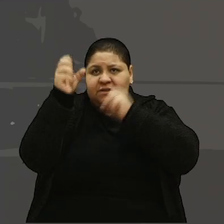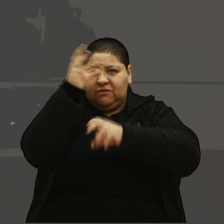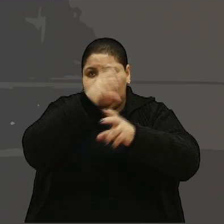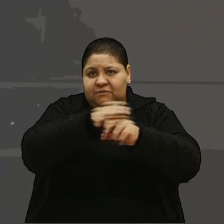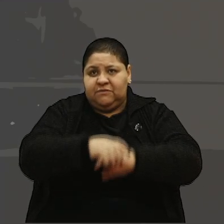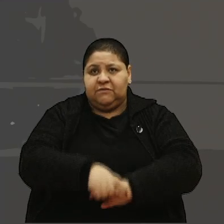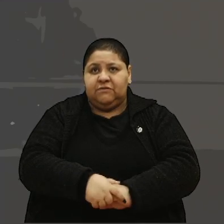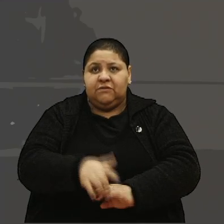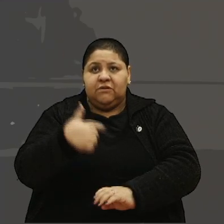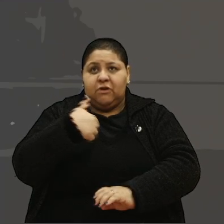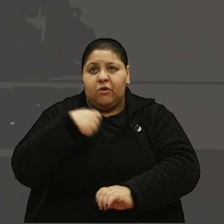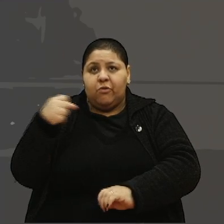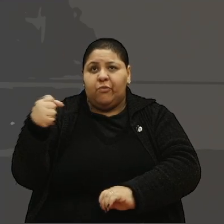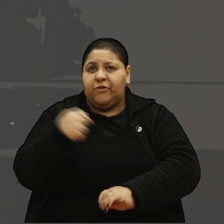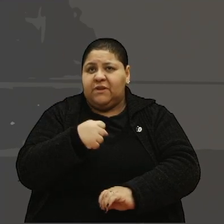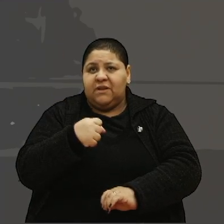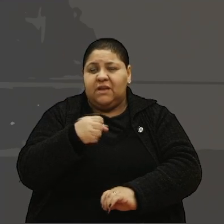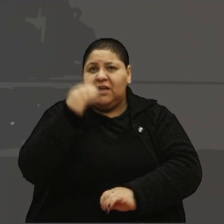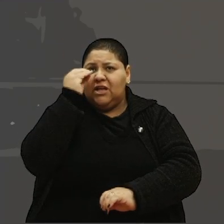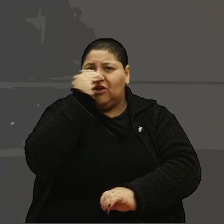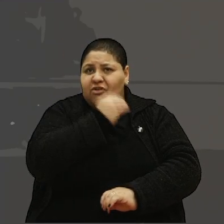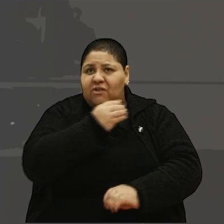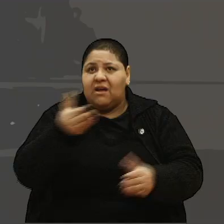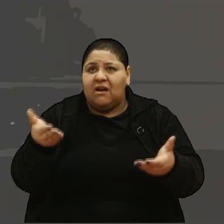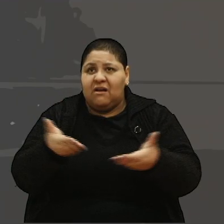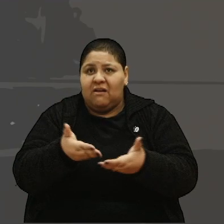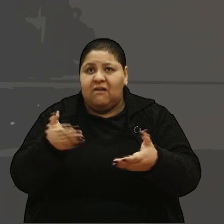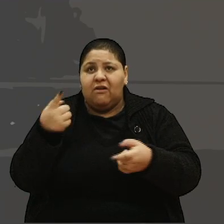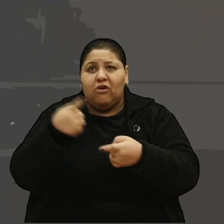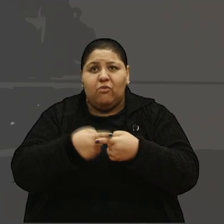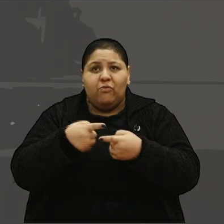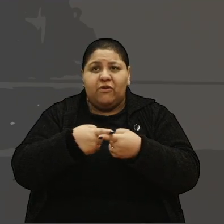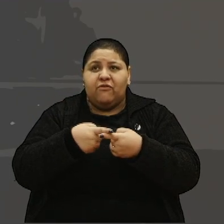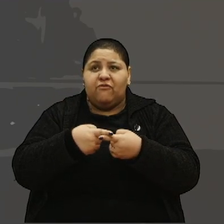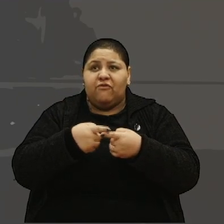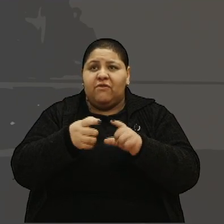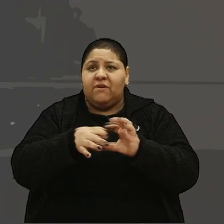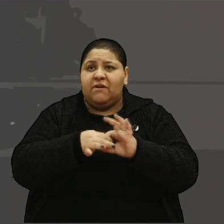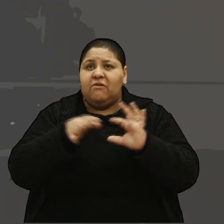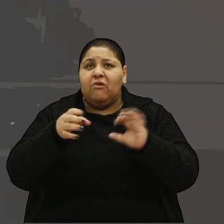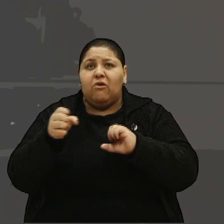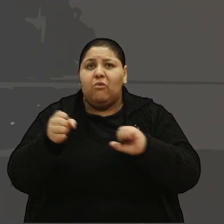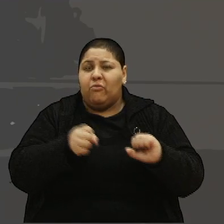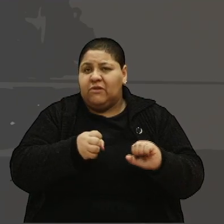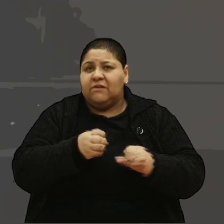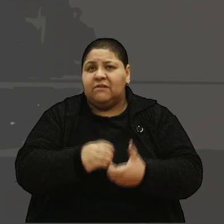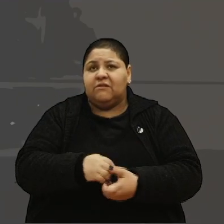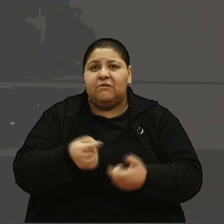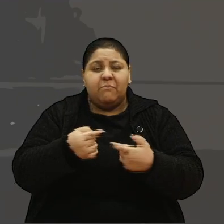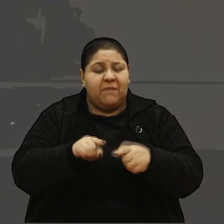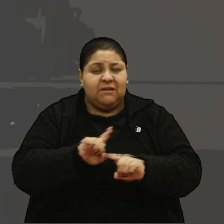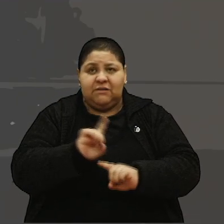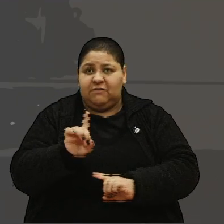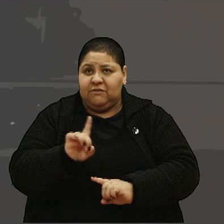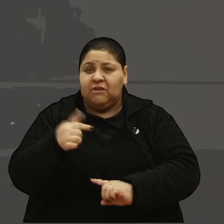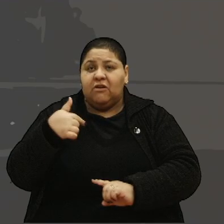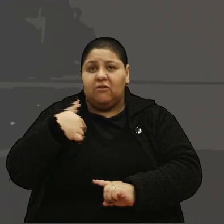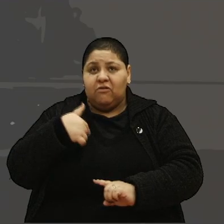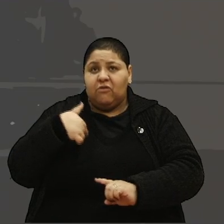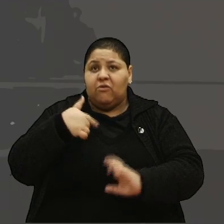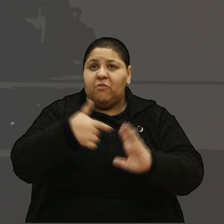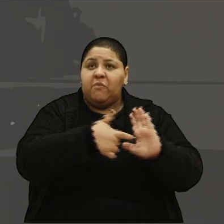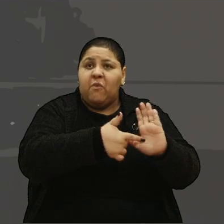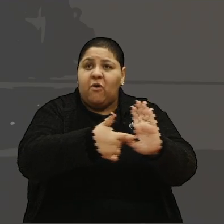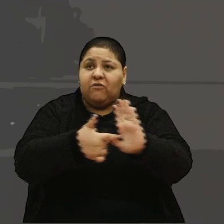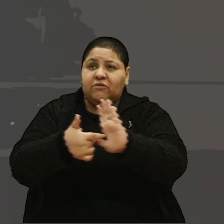Eu poderia me furtar agora, porque fui absolvido. Poderia me furtar, mas não. Eu ainda mostro